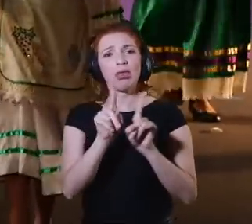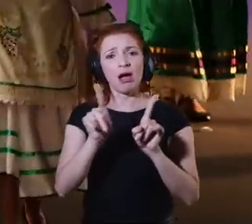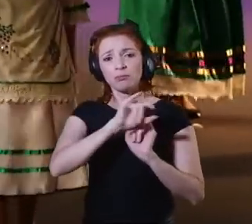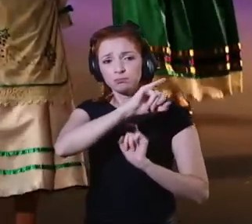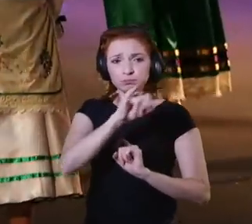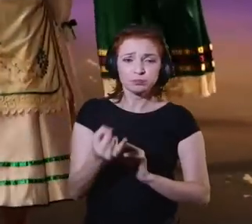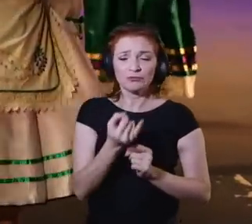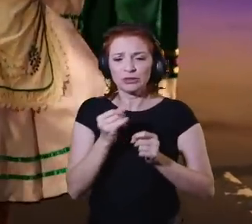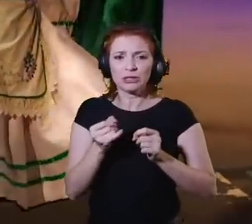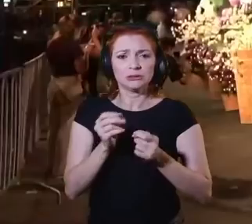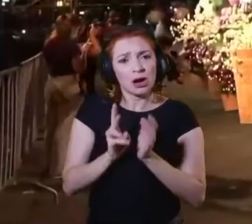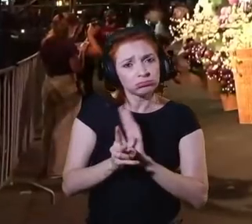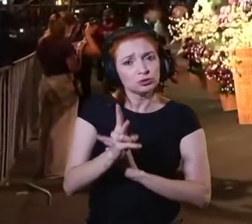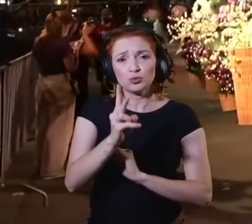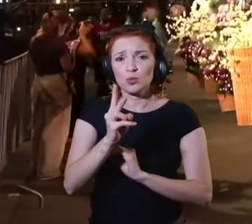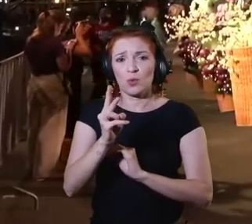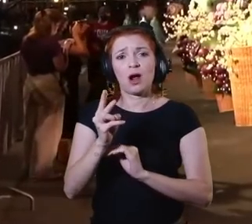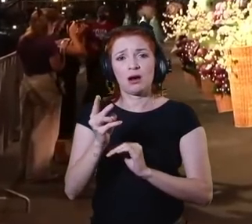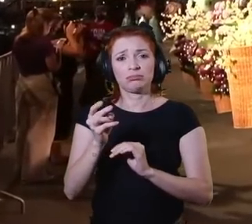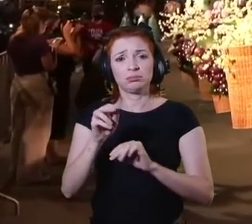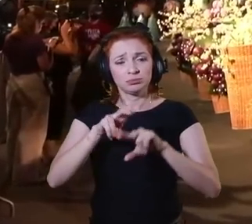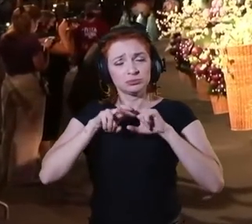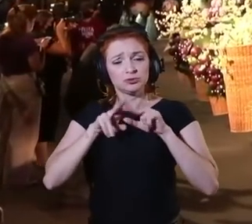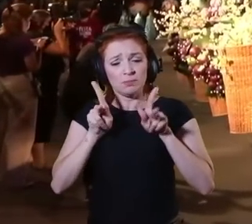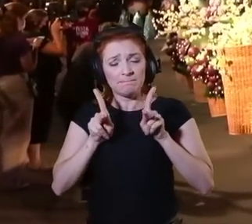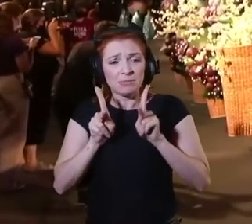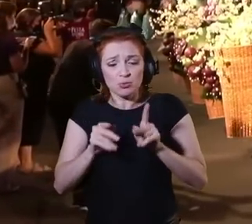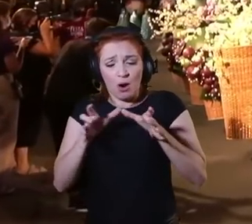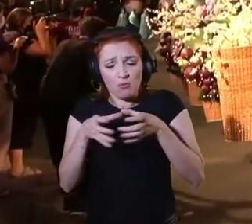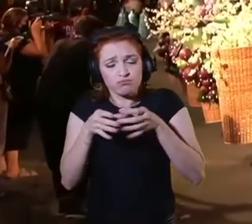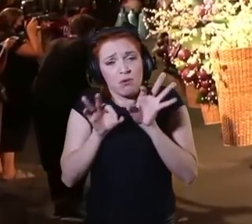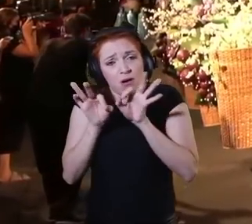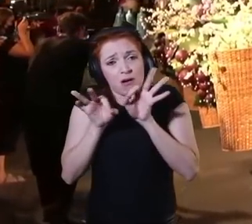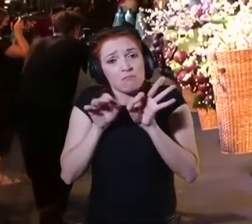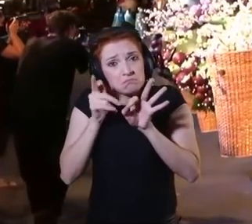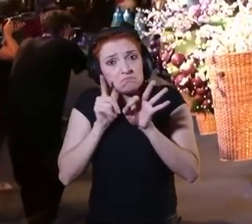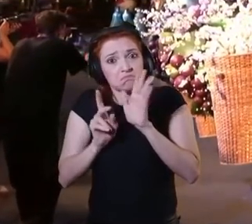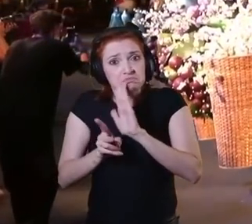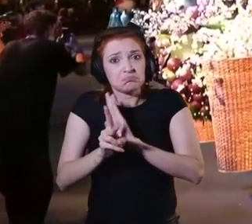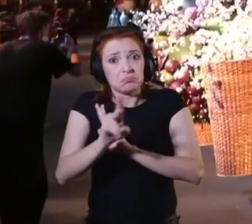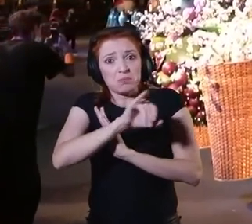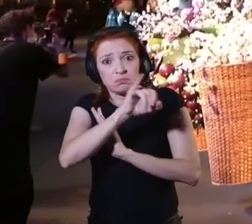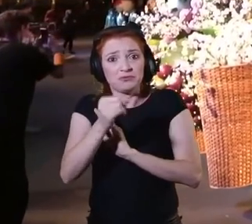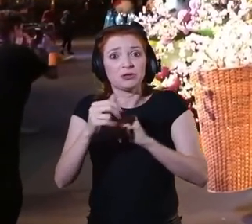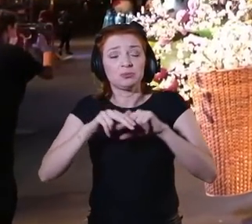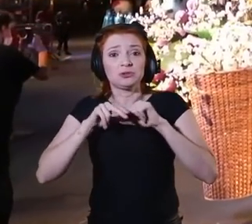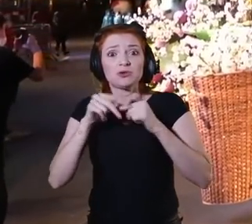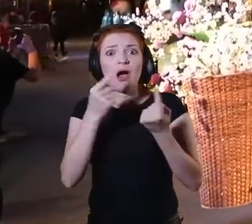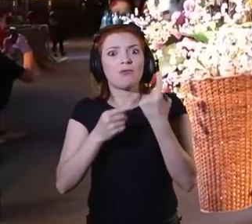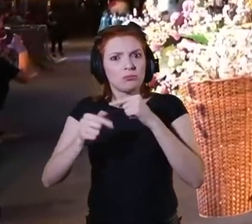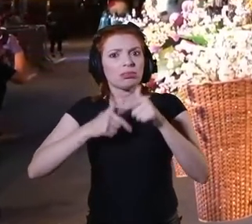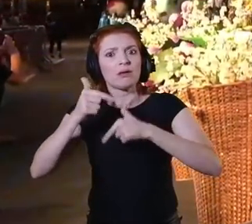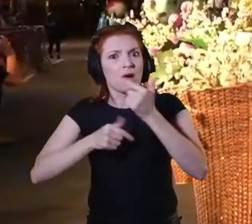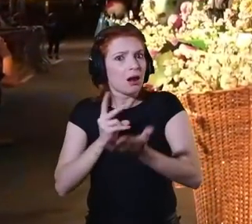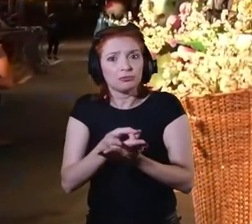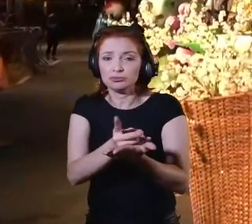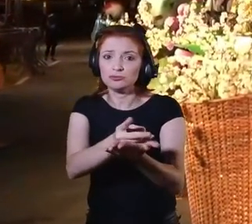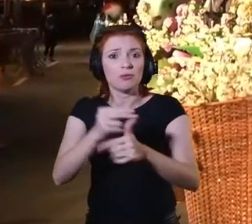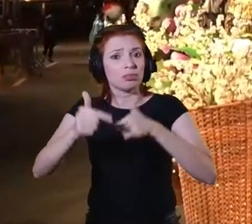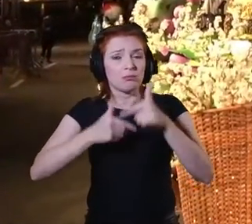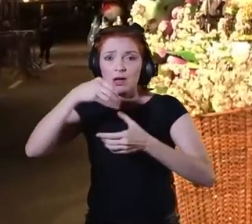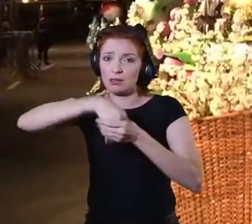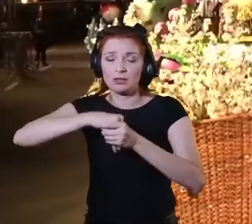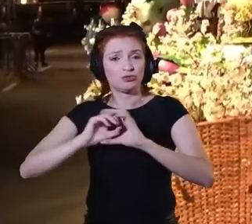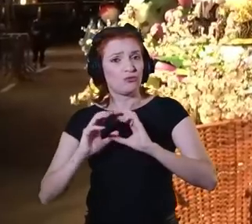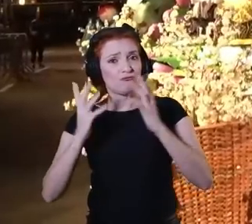uma medida inteligente da organização e que segue. Muitas das embaixatrizes acabam depois trabalhando na Festa da Uva, tendo funções na